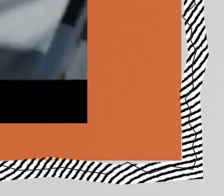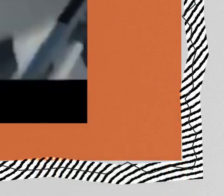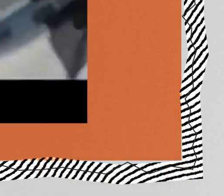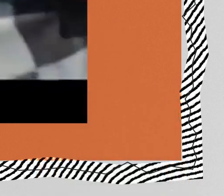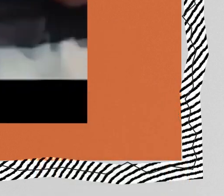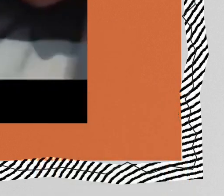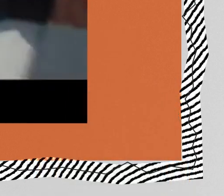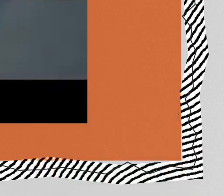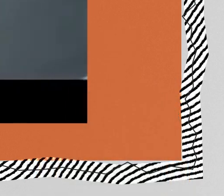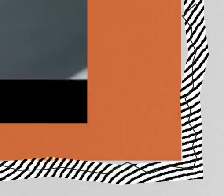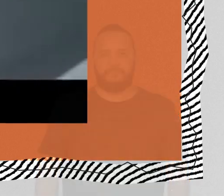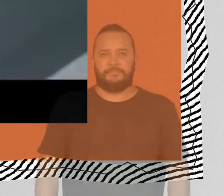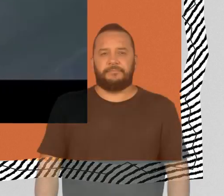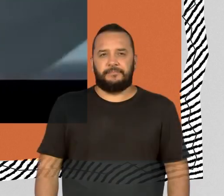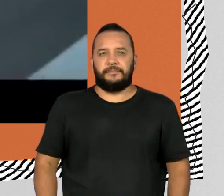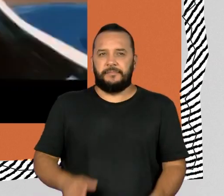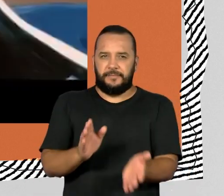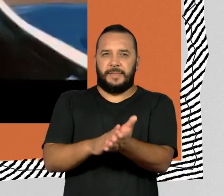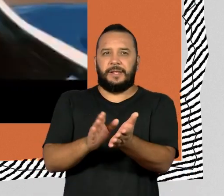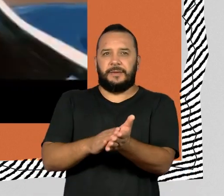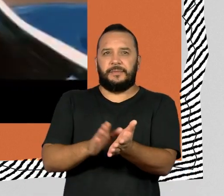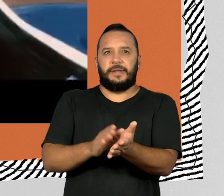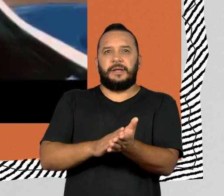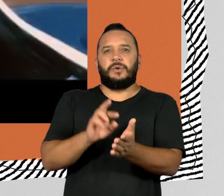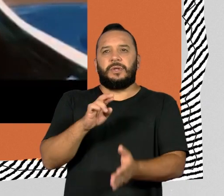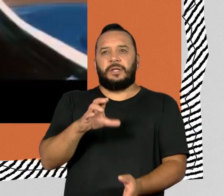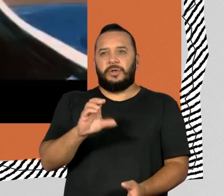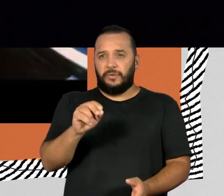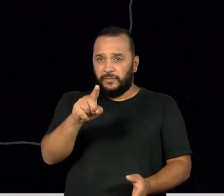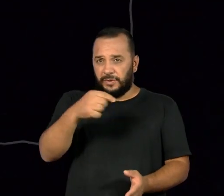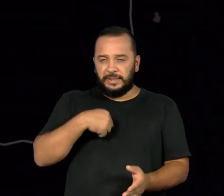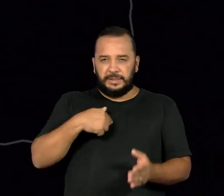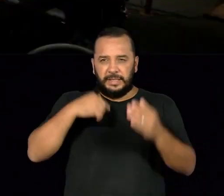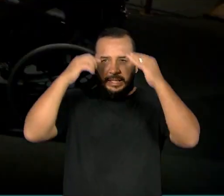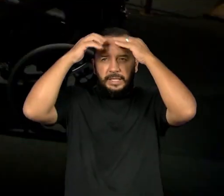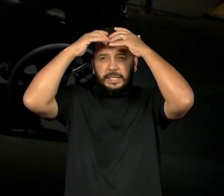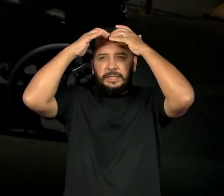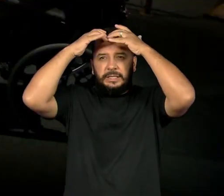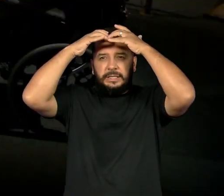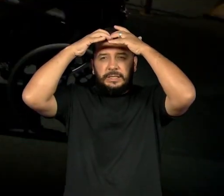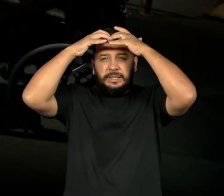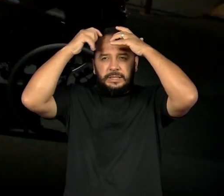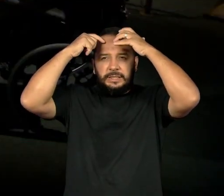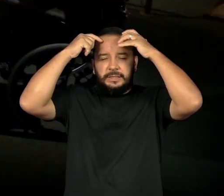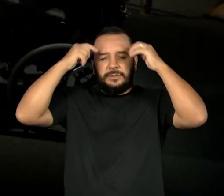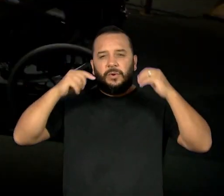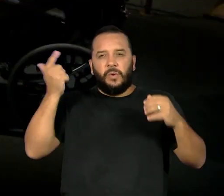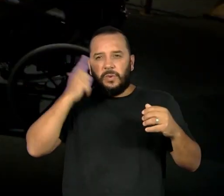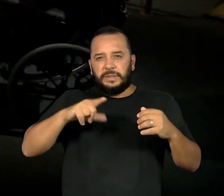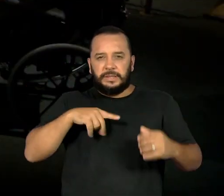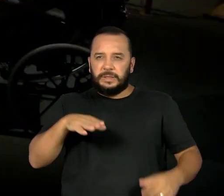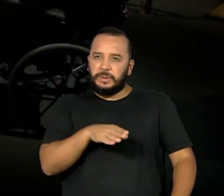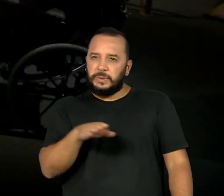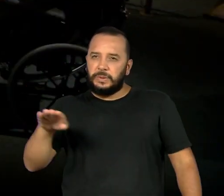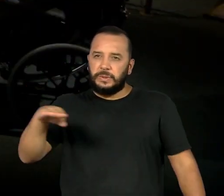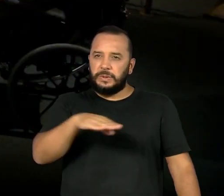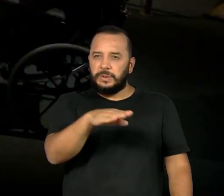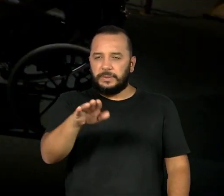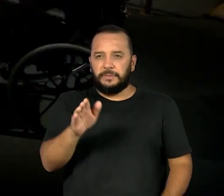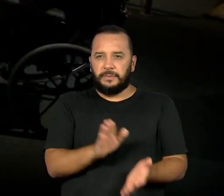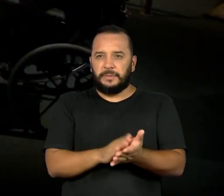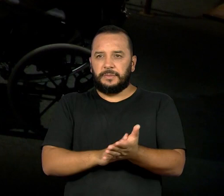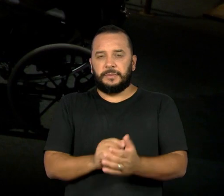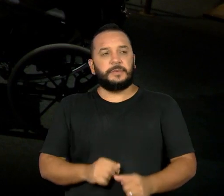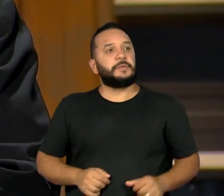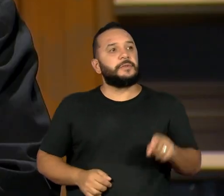Parabéns, Rodrigo. Você é a primeira pessoa a pilotar um carro de corrida com a mente. Eu tenho curiosidade de crianças. Como que elas